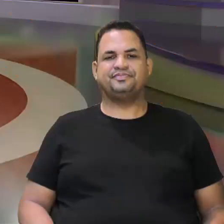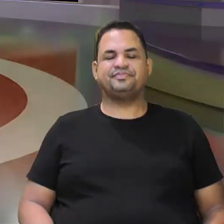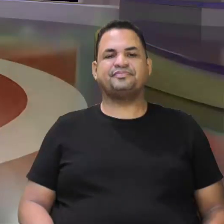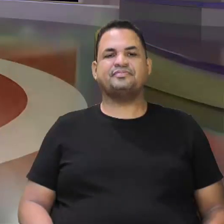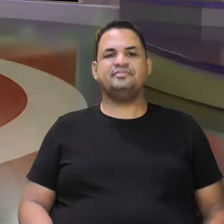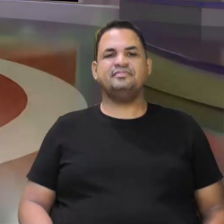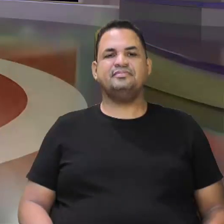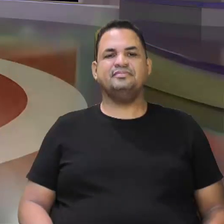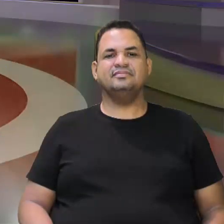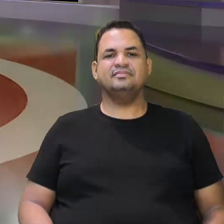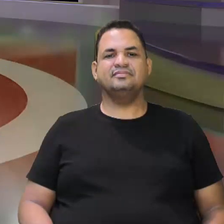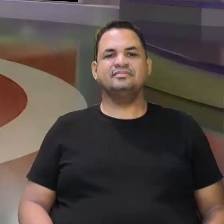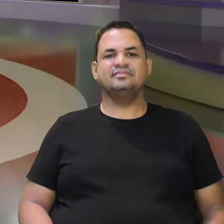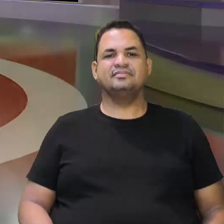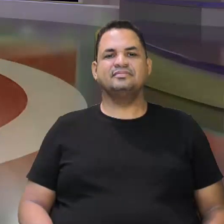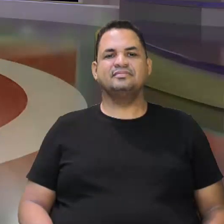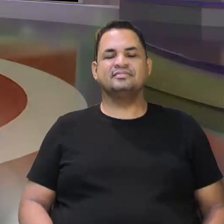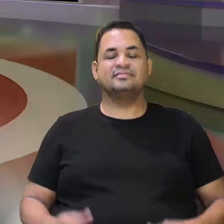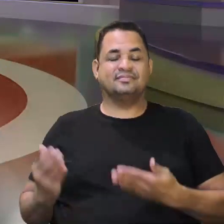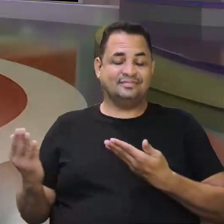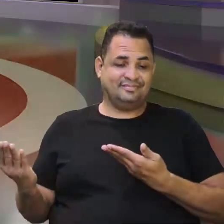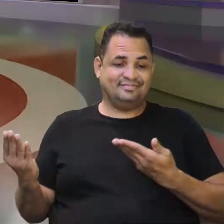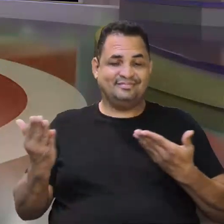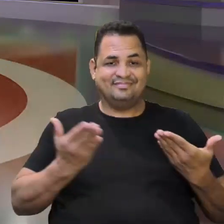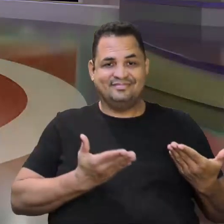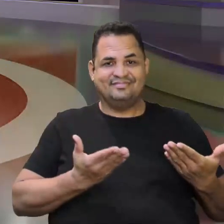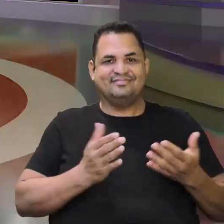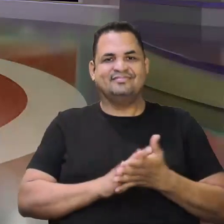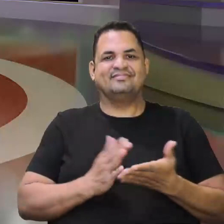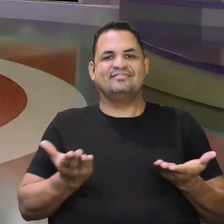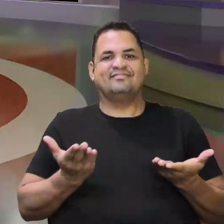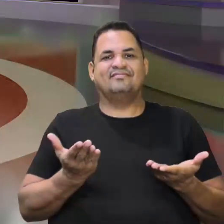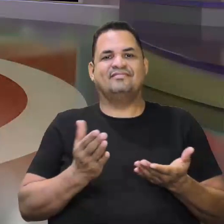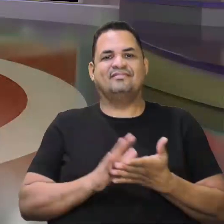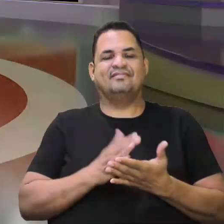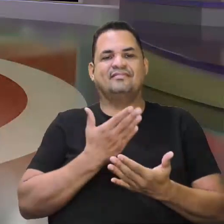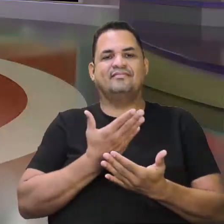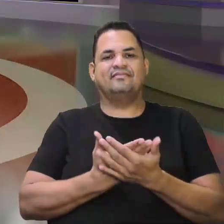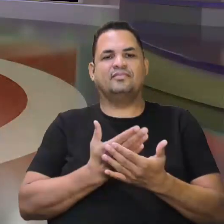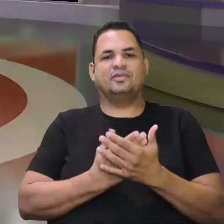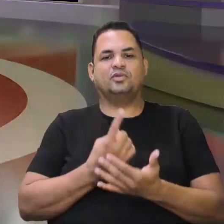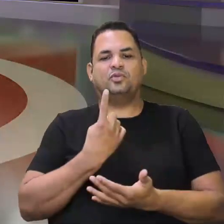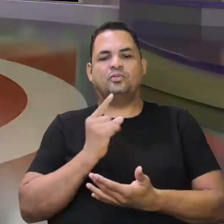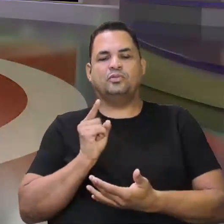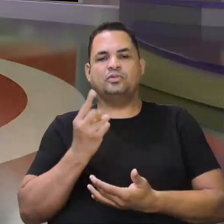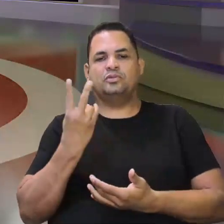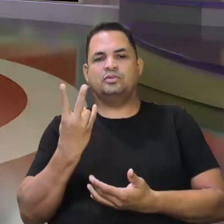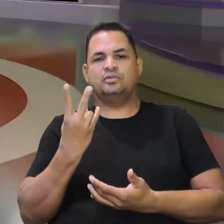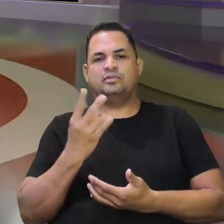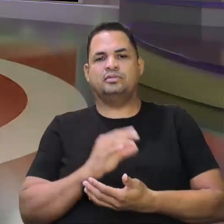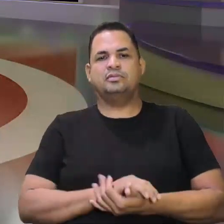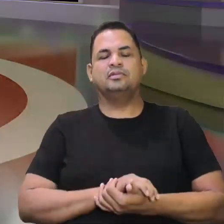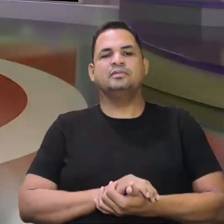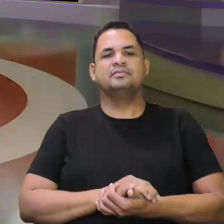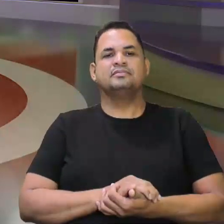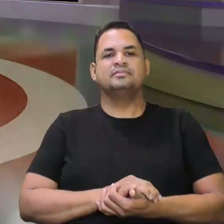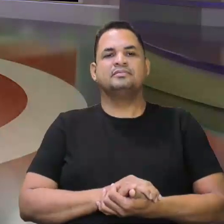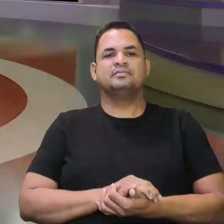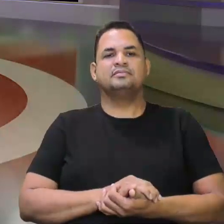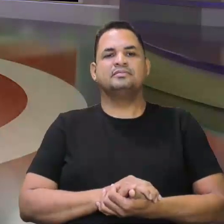Hey guys, what's up and welcome. Sejam todos muito bem-vindos. Estamos agora com a nossa aula 1.2 de Review